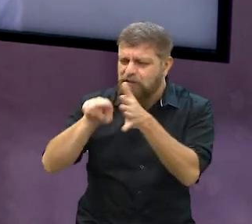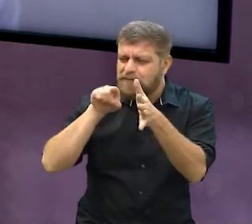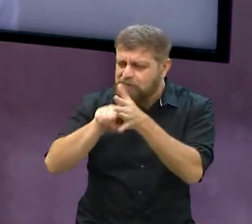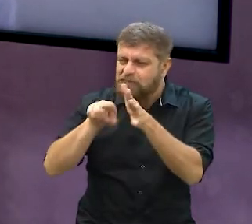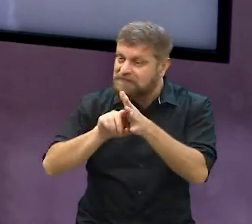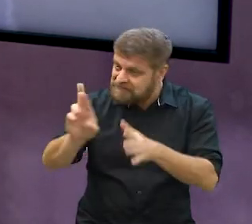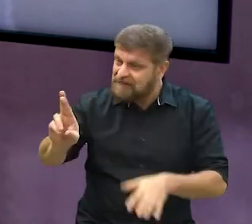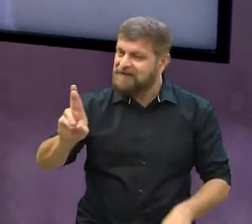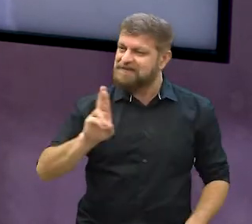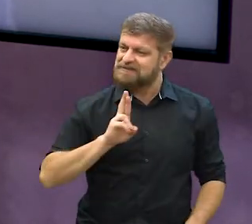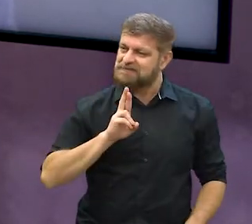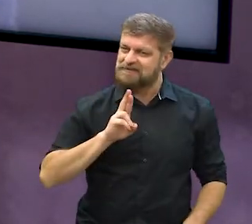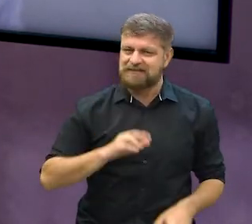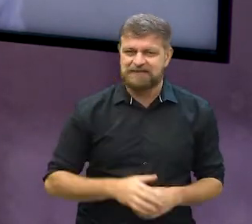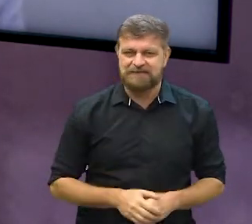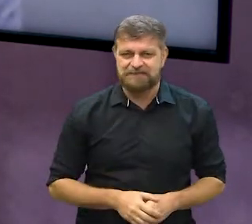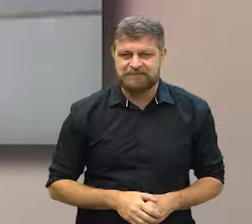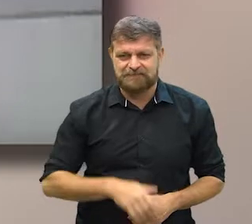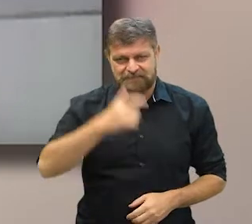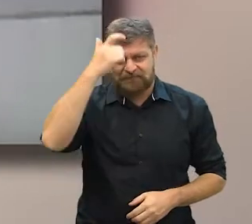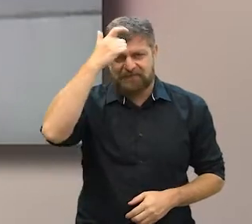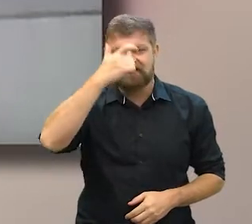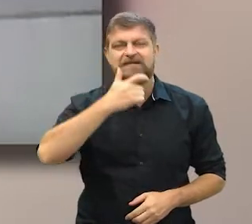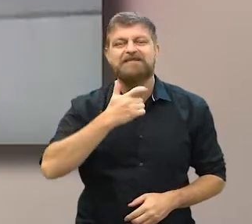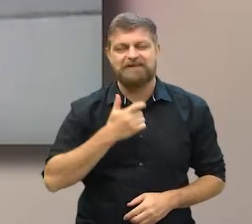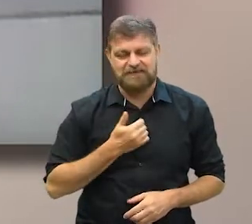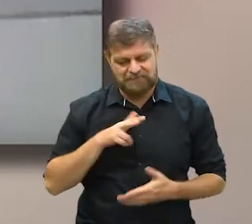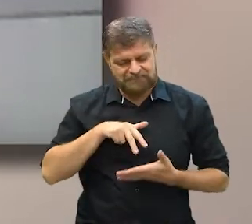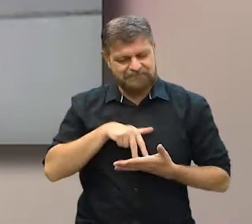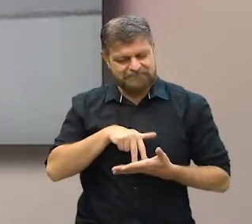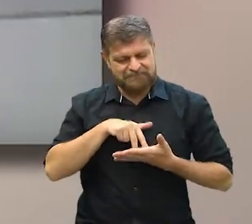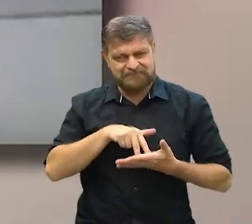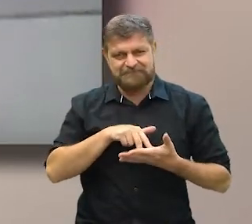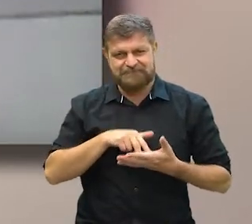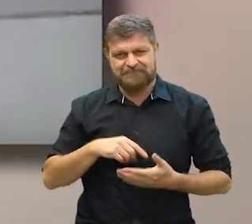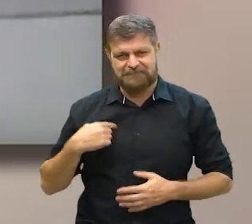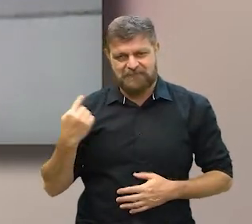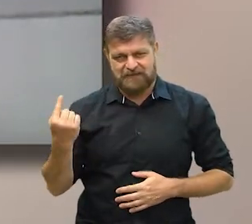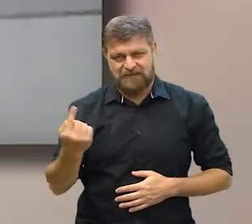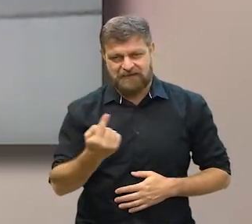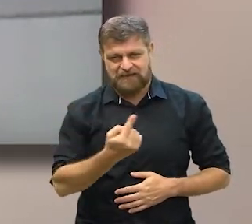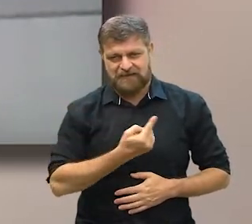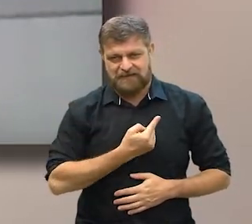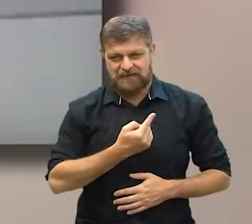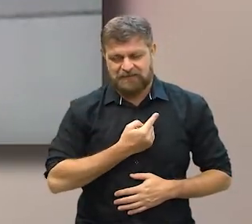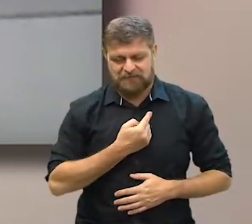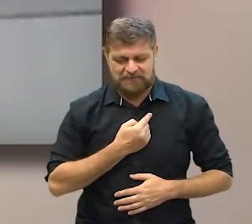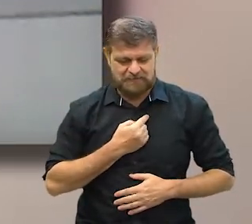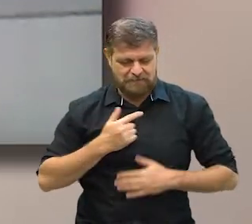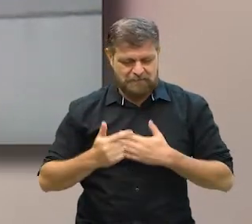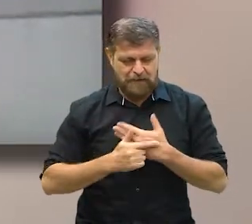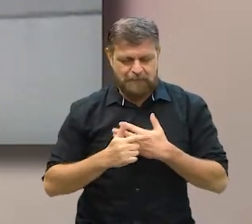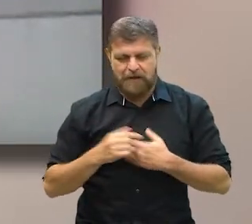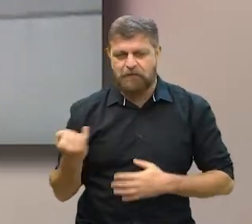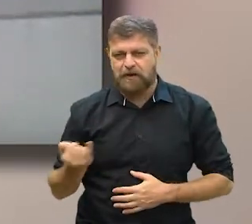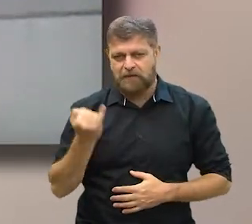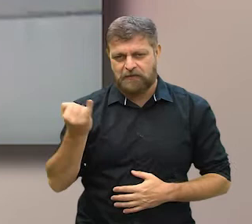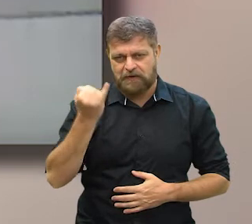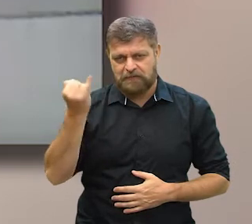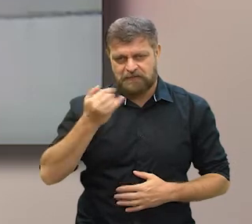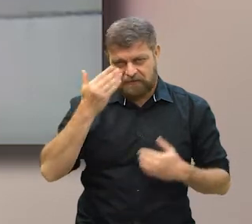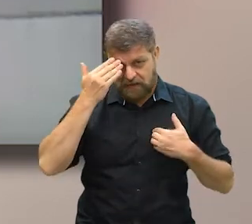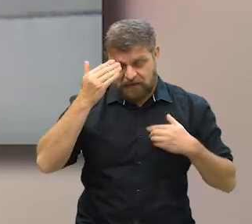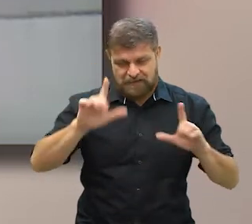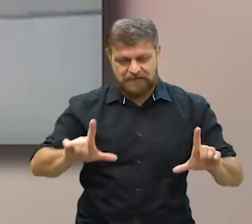nossas dúvidas aqui no Saúde é Vida. À disposição. Isso nossa, é muito importante e eu